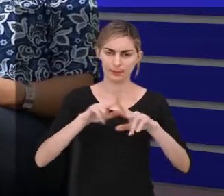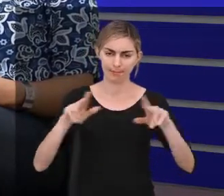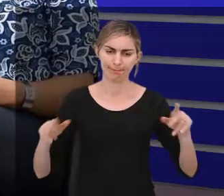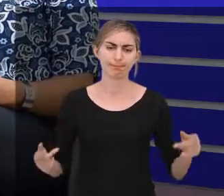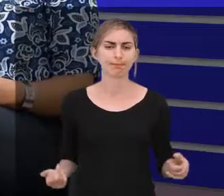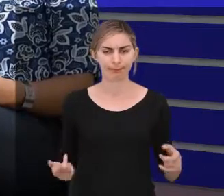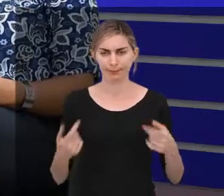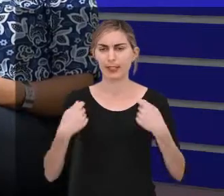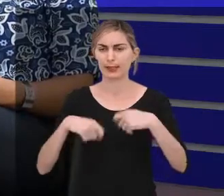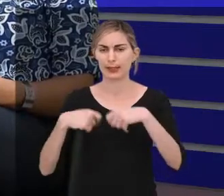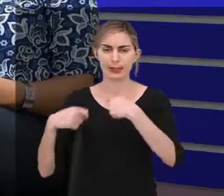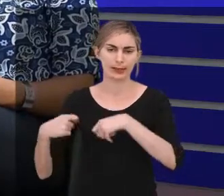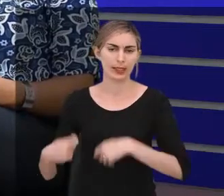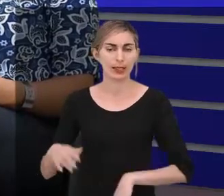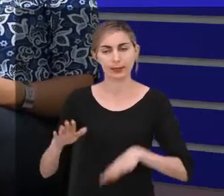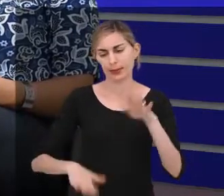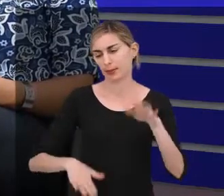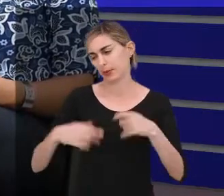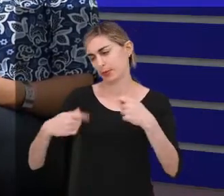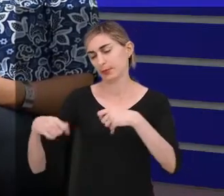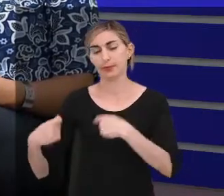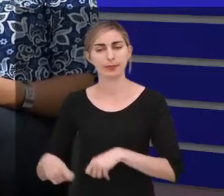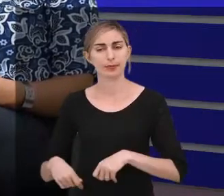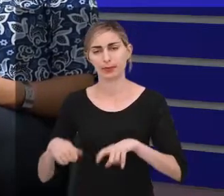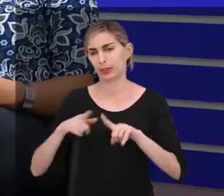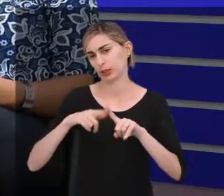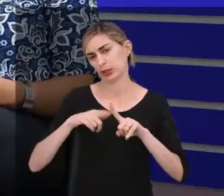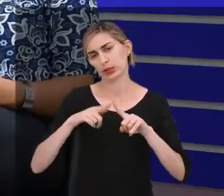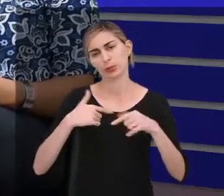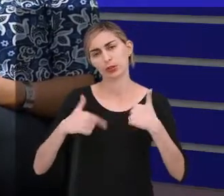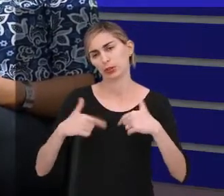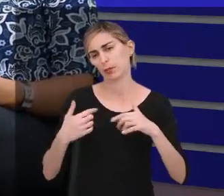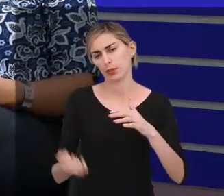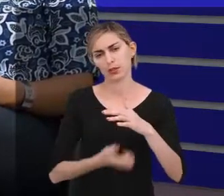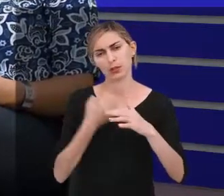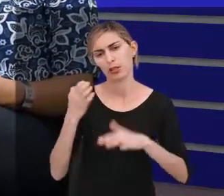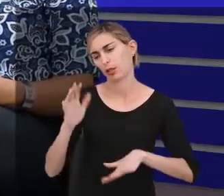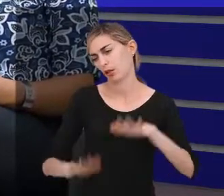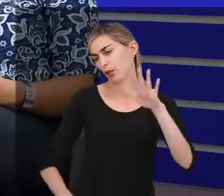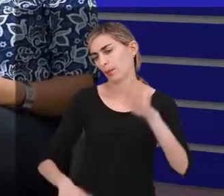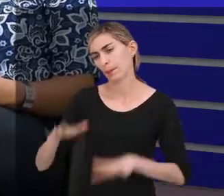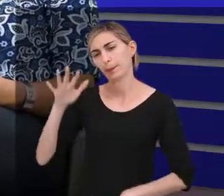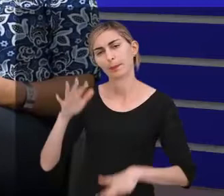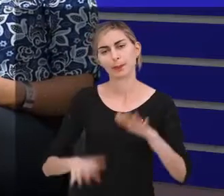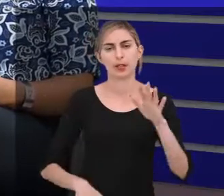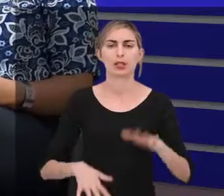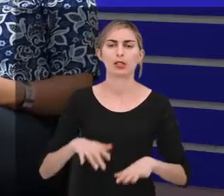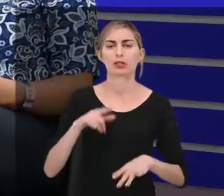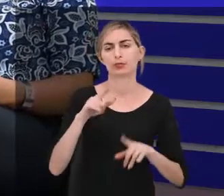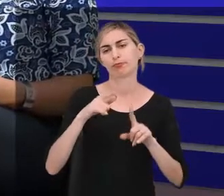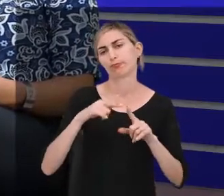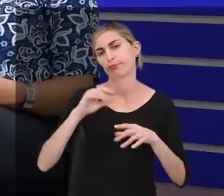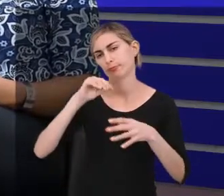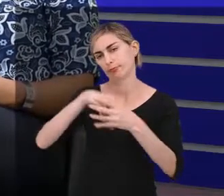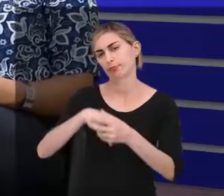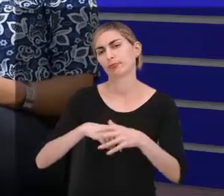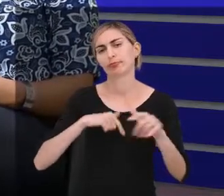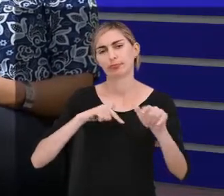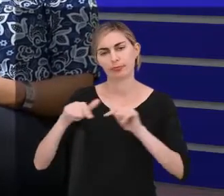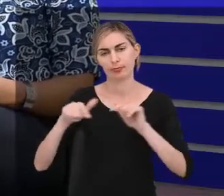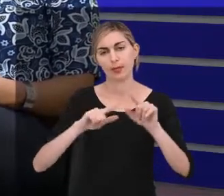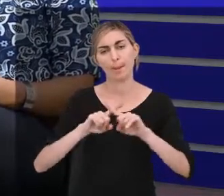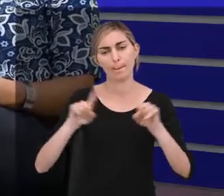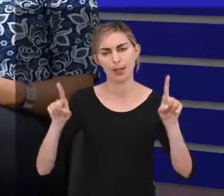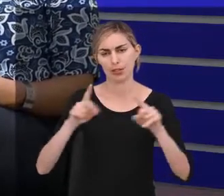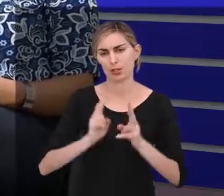muito da necessidade e também do negócio da empresa. Ou seja, vai depender muito do contexto em que você está inserido. Perfeito. Mas